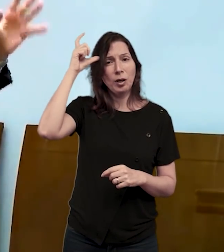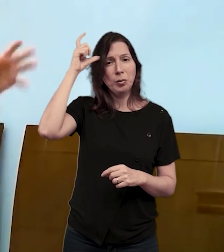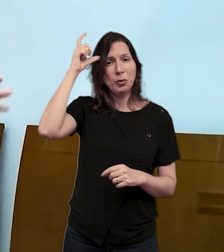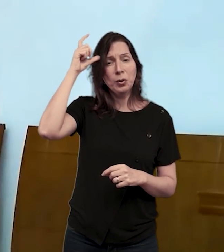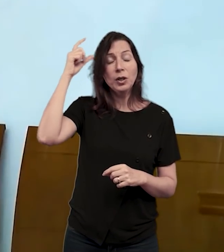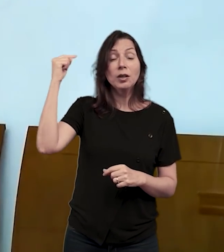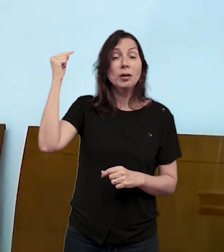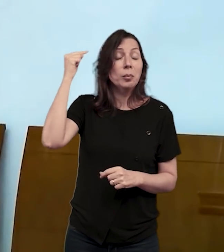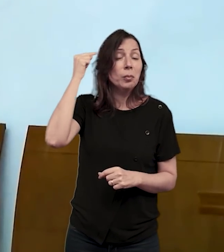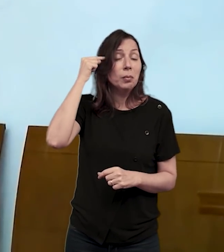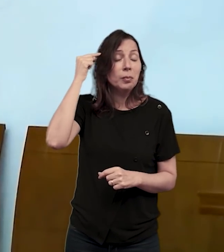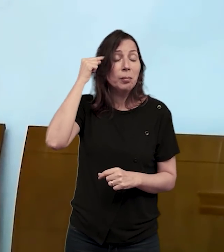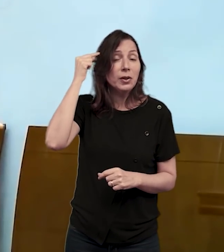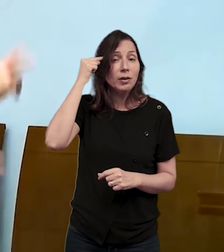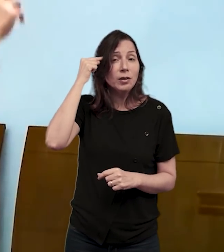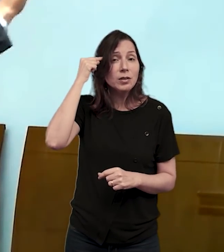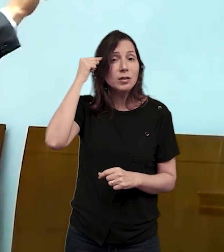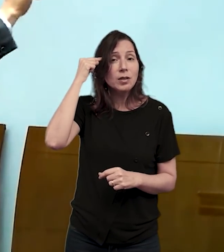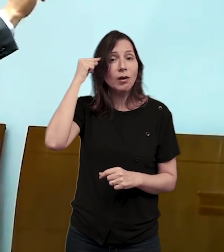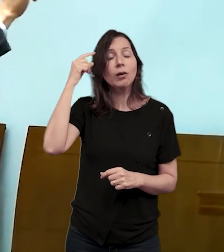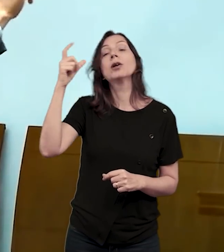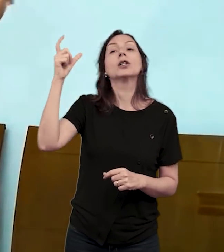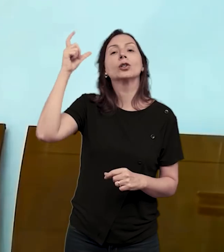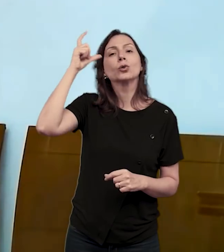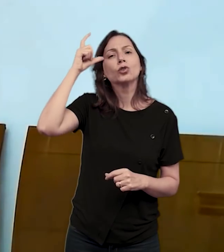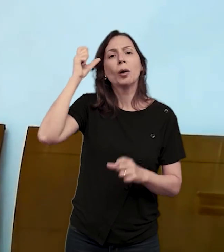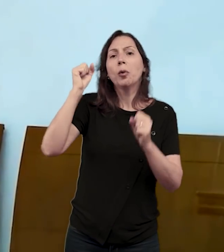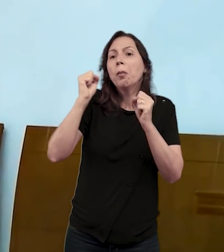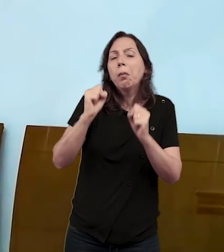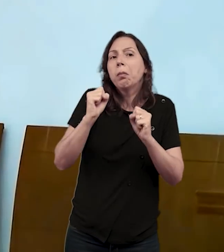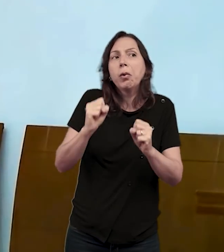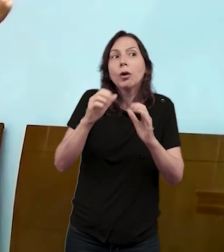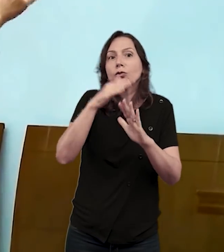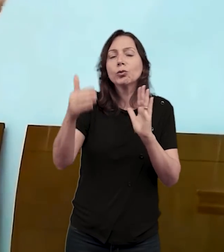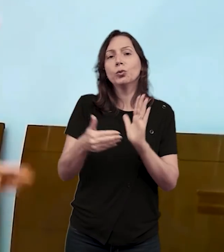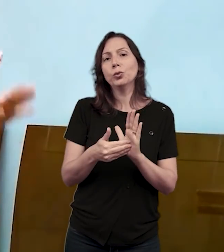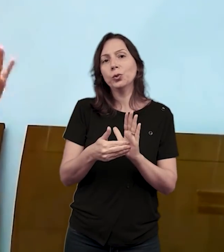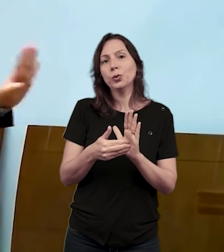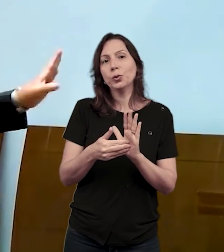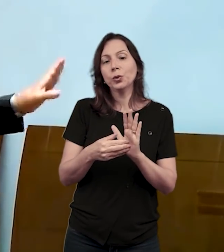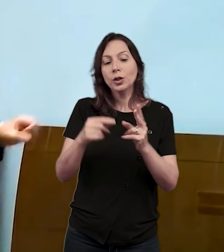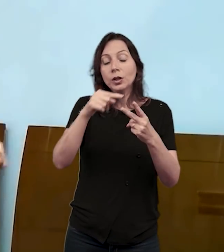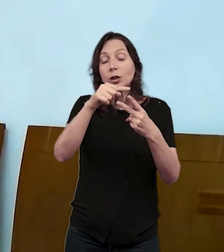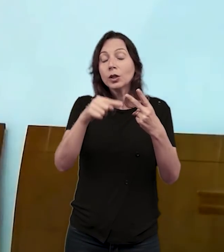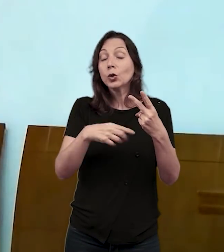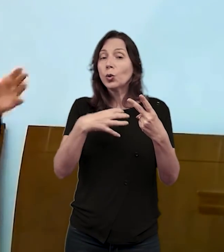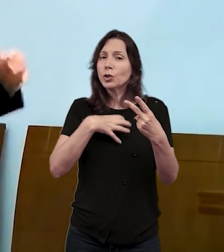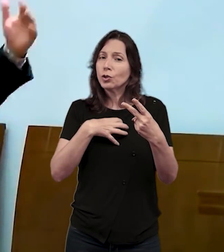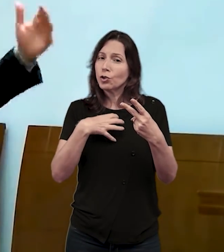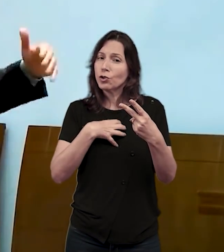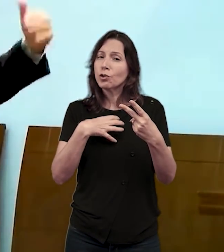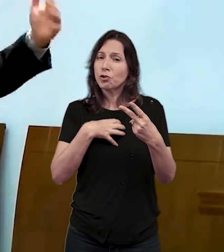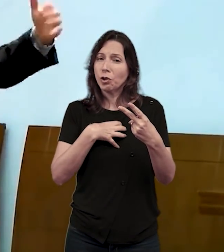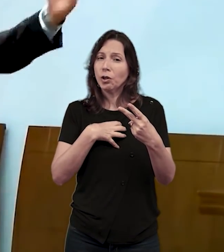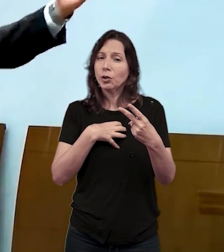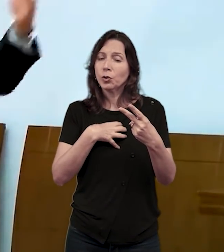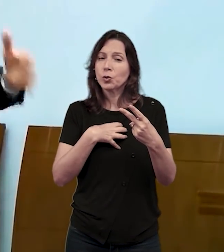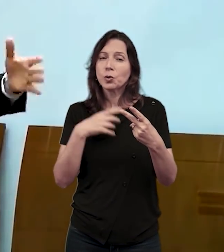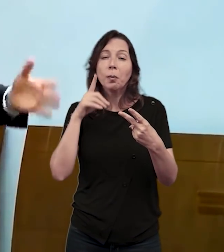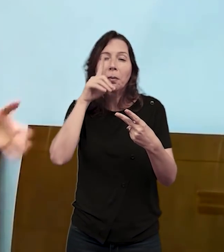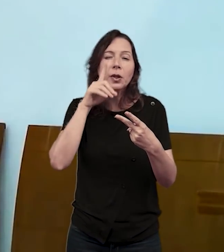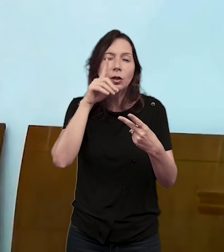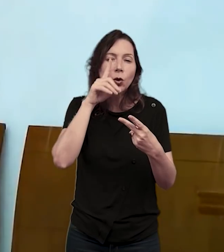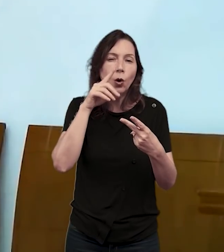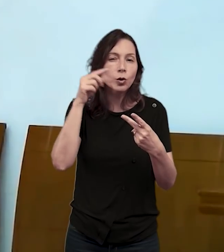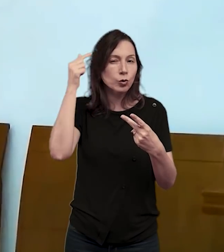apavorado com o diabo. E tem duas maneiras muito perigosas de se lidar com isso. A primeira delas é dizer que o diabo não existe. A segunda delas é achar que o diabo é